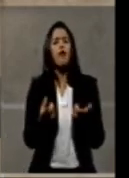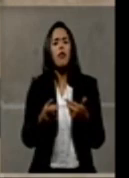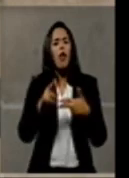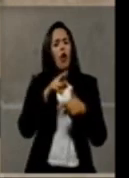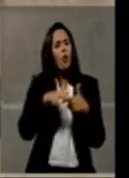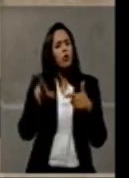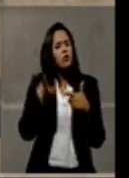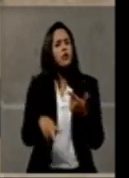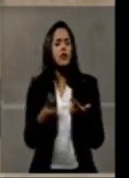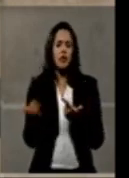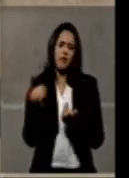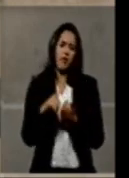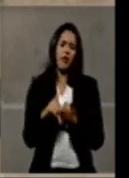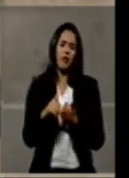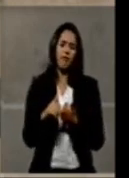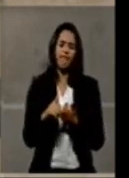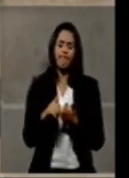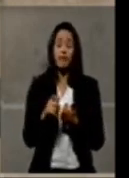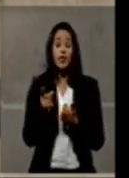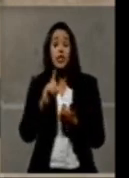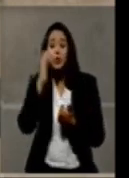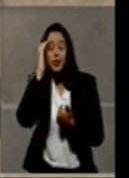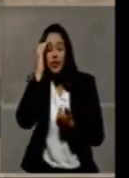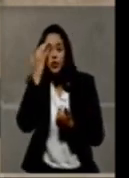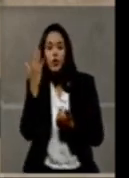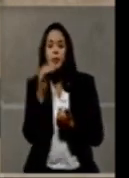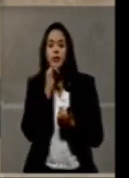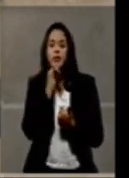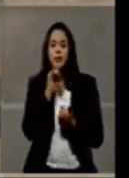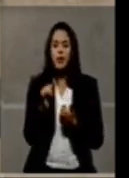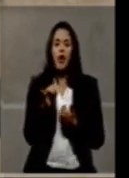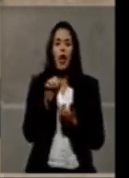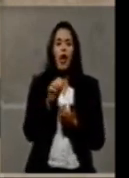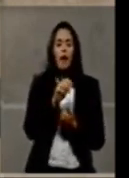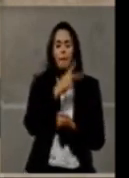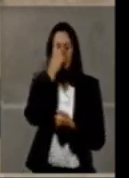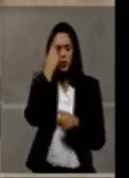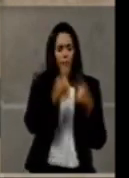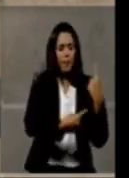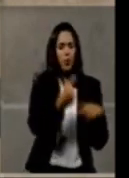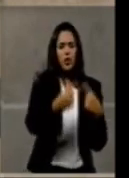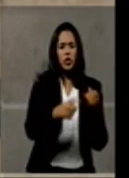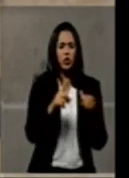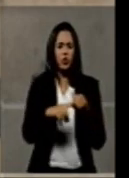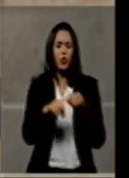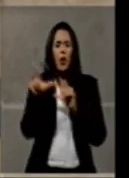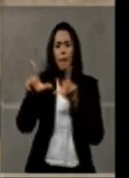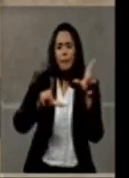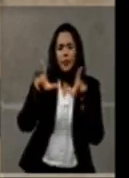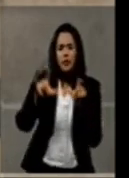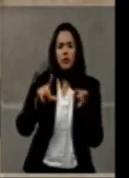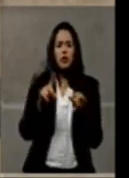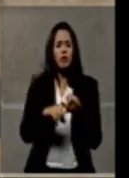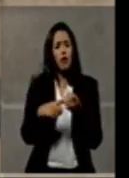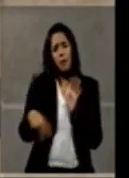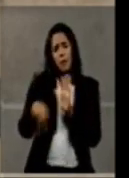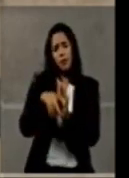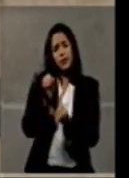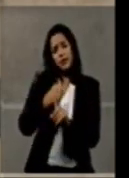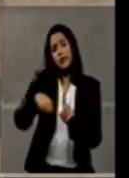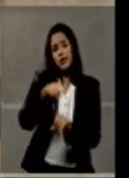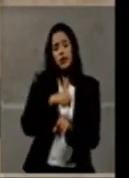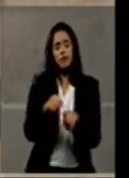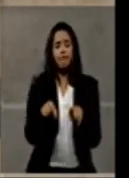advindas incompreensão por parte dos agentes políticos da mídia e da própria sociedade